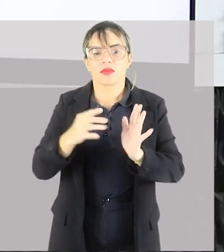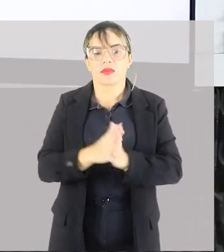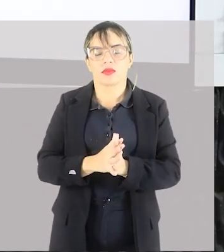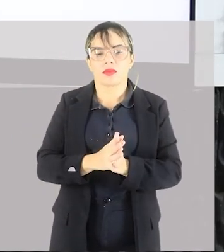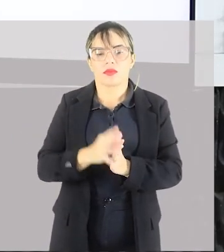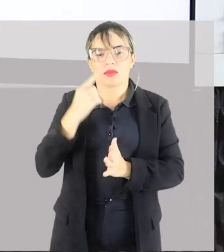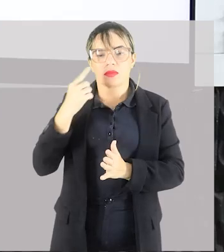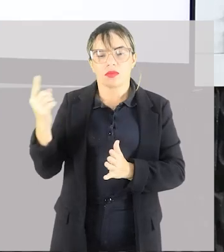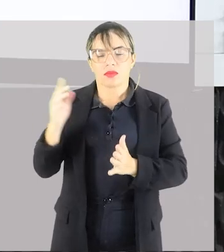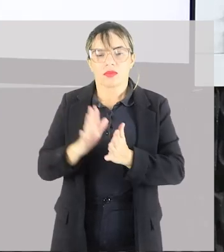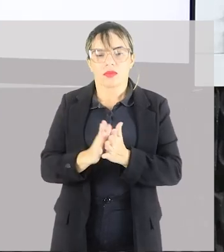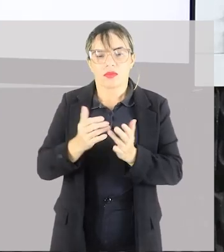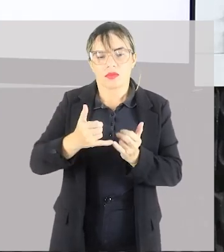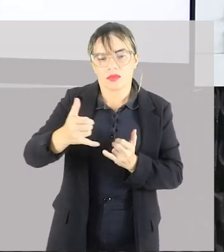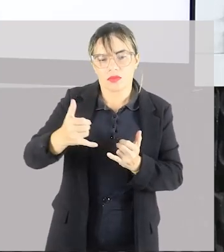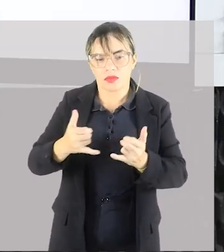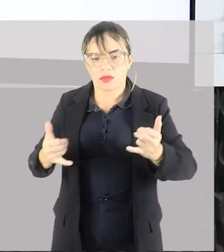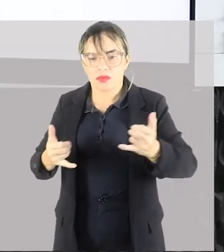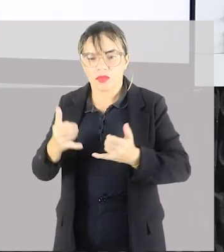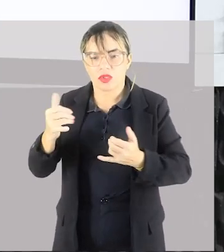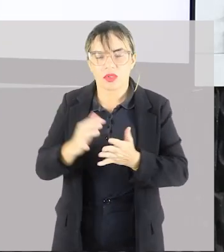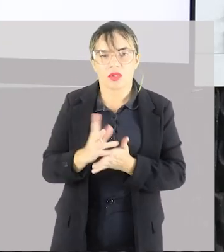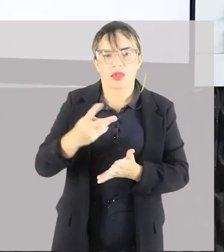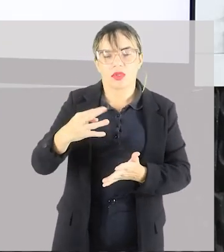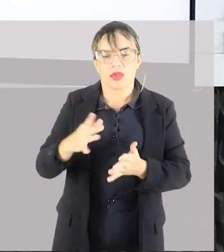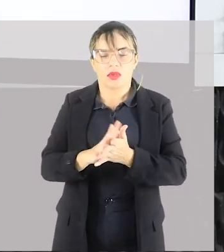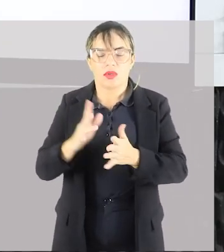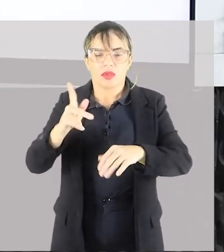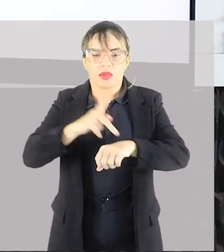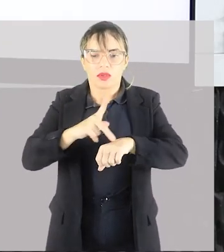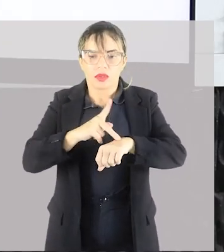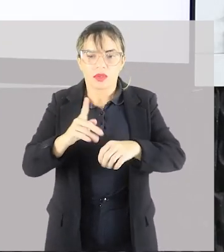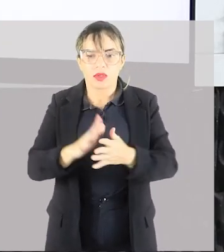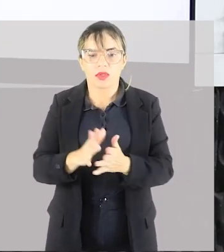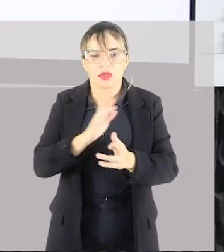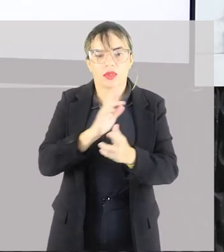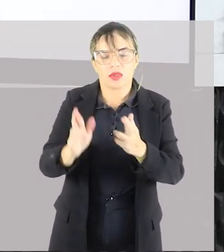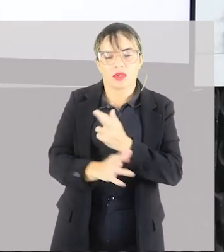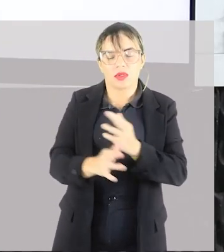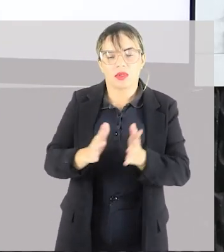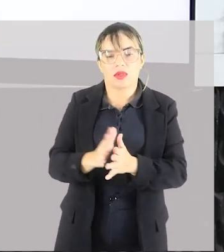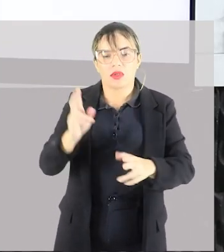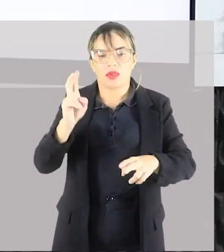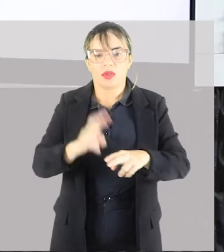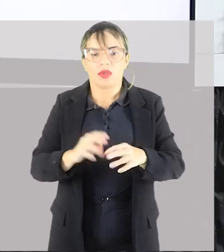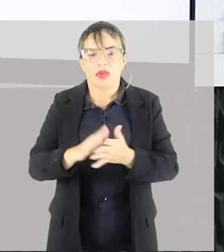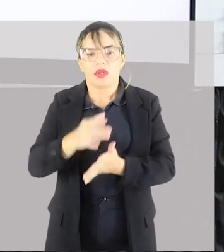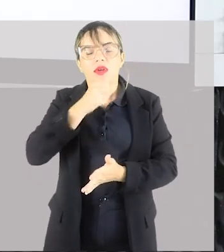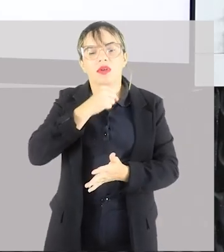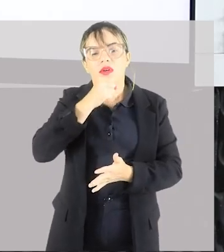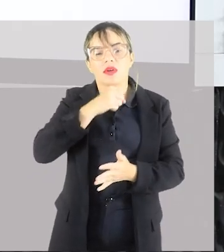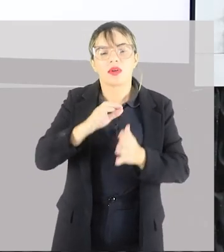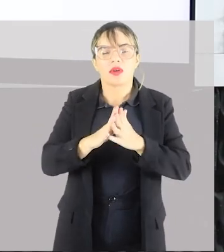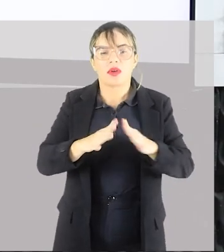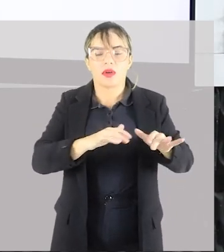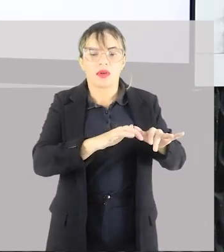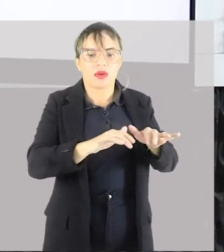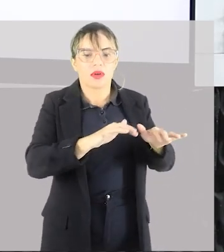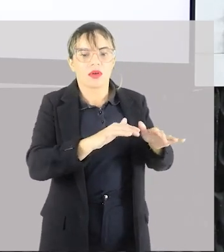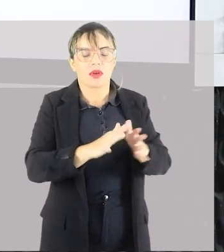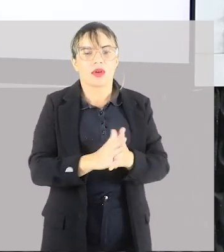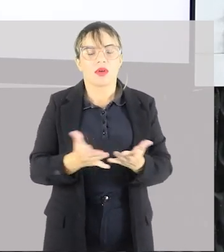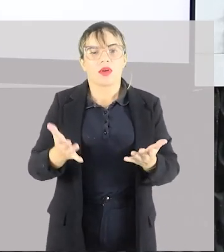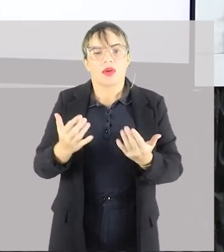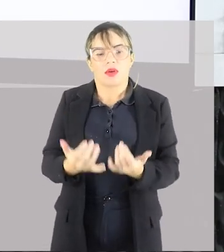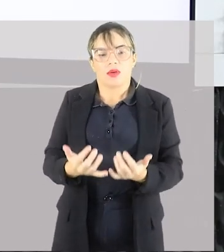Bom, alguma coisa aqui me remete a um processo pessoal do artista que talvez seja muito pesado, muito